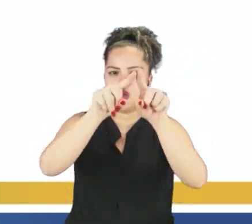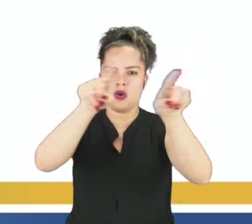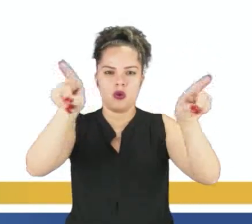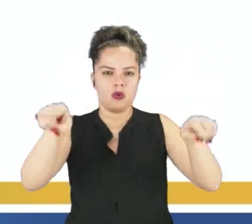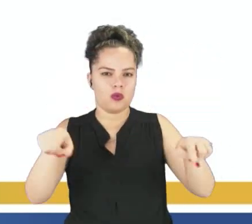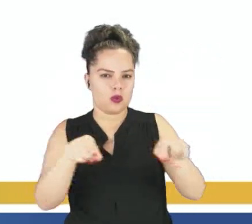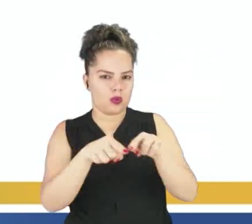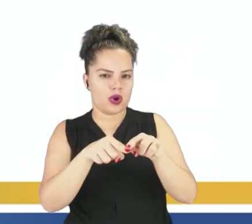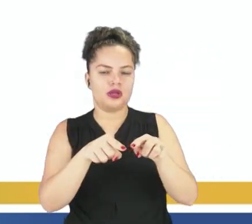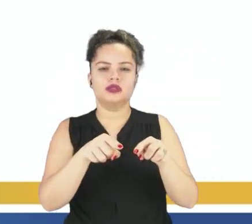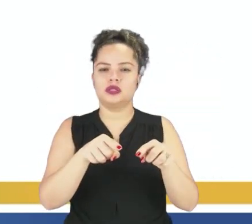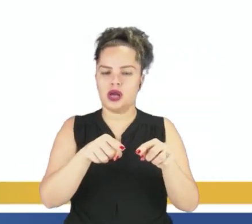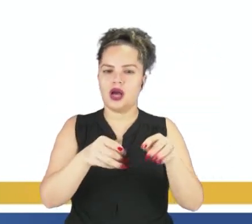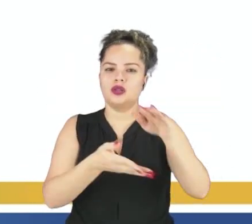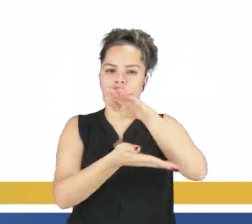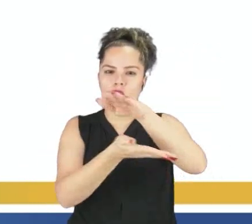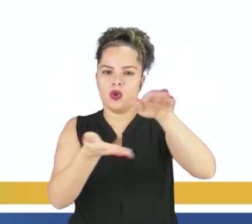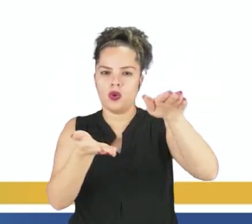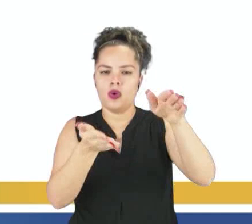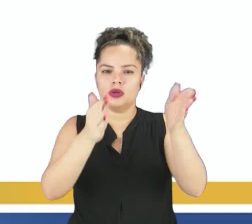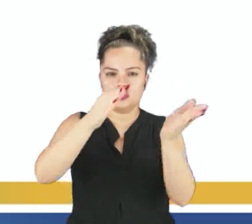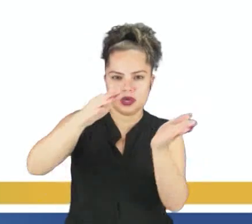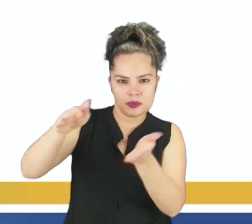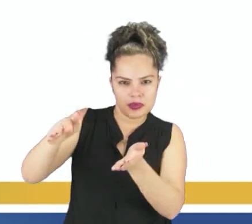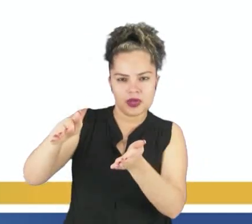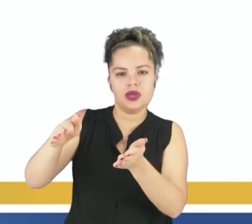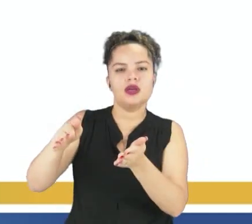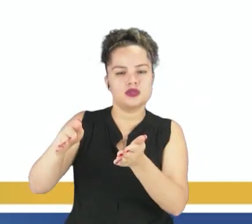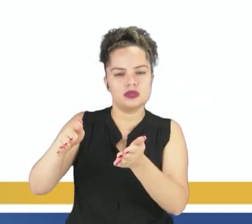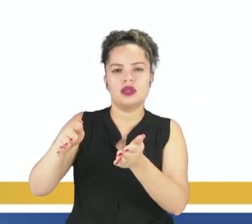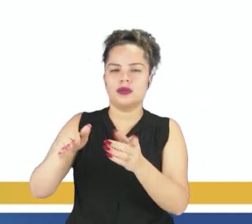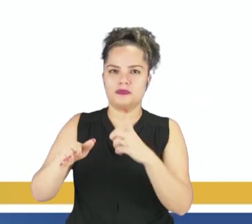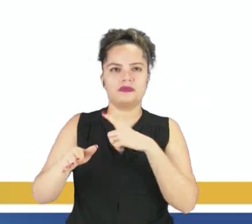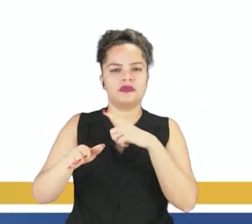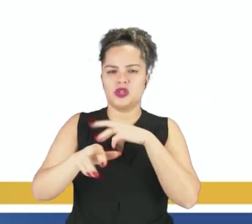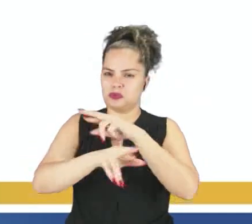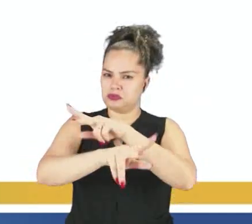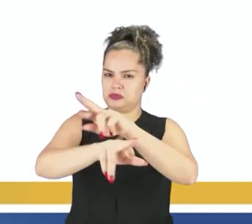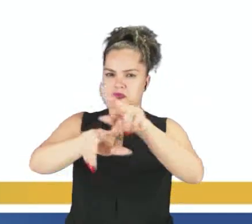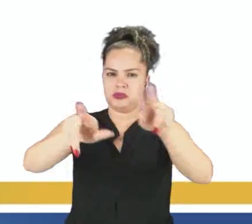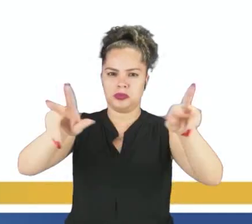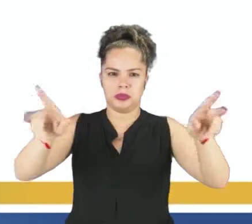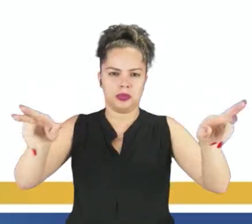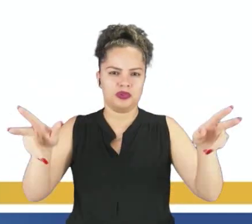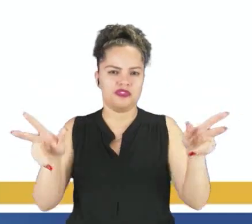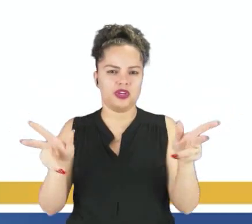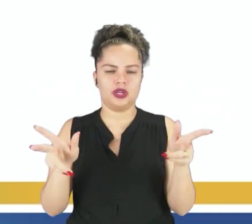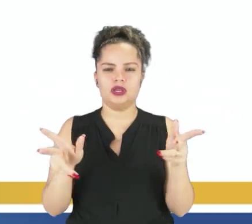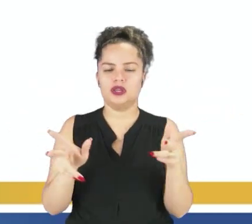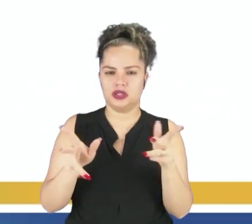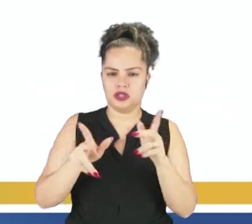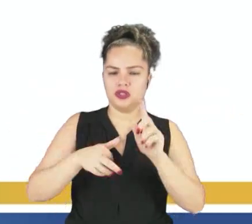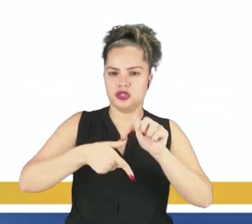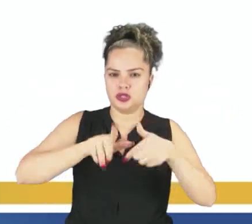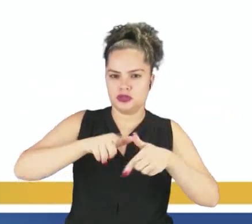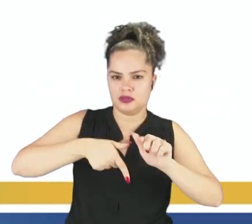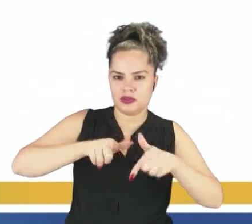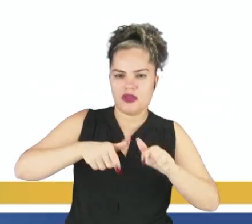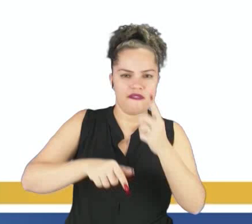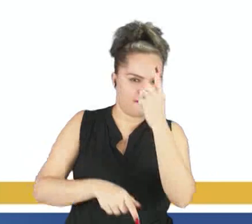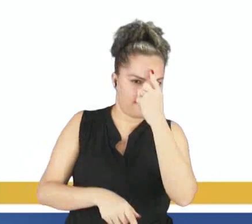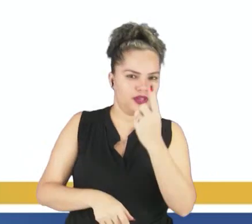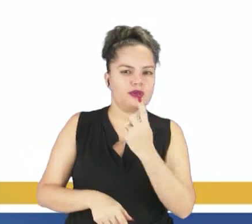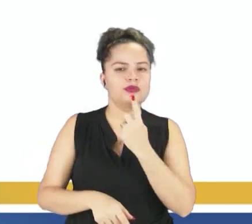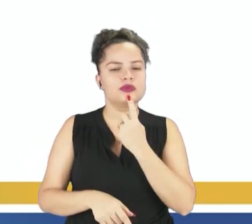quadrados, né, trapézios, né, retângulos, né? Então eles utilizam, a arte também utiliza essas figuras geométricas